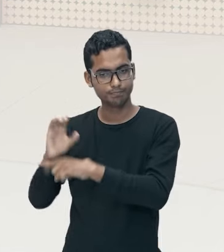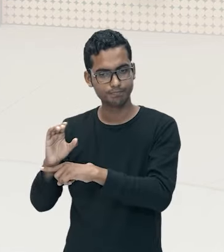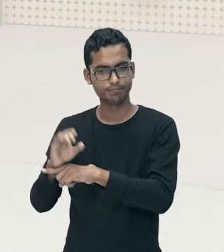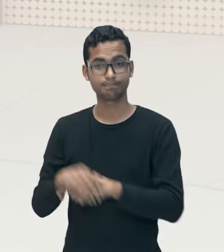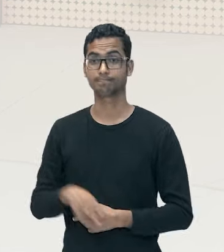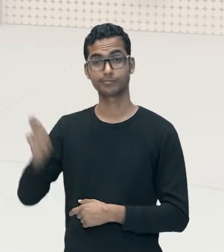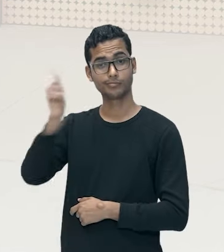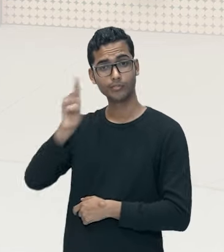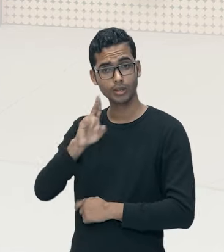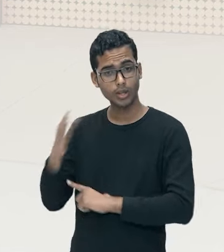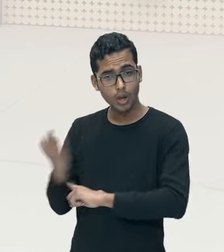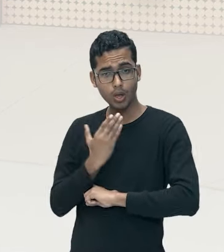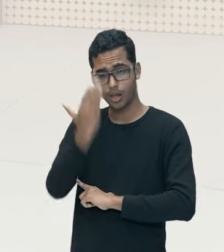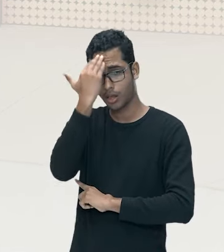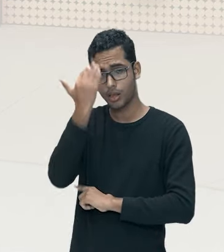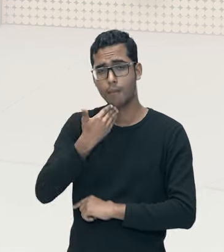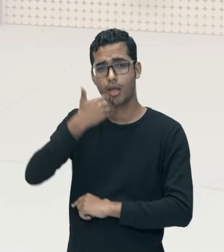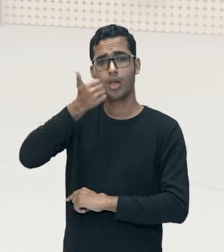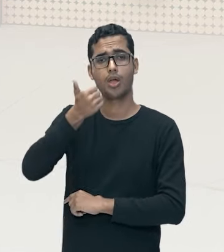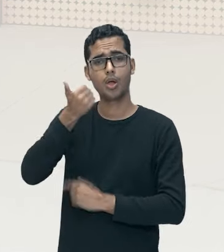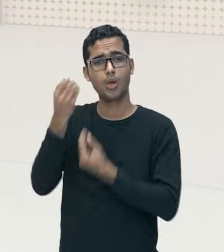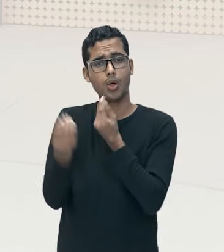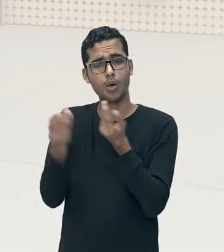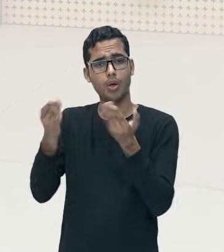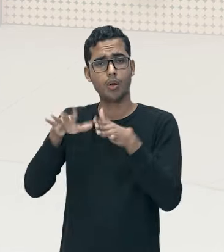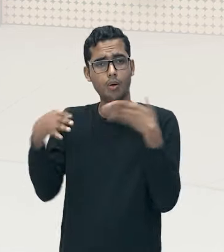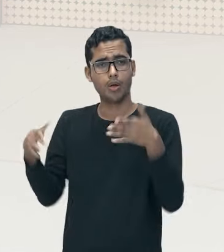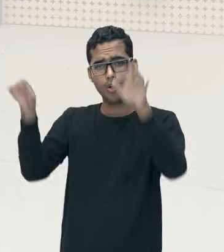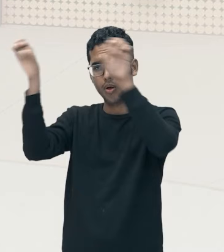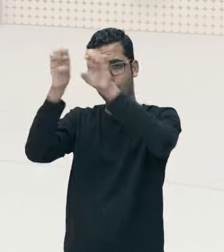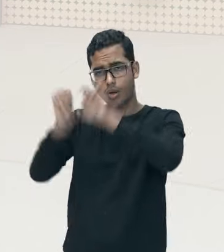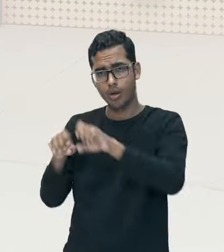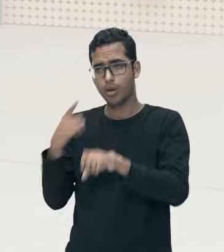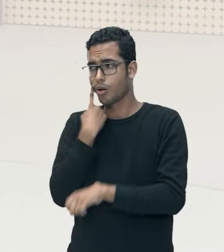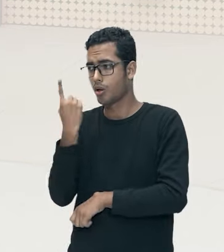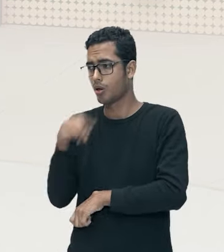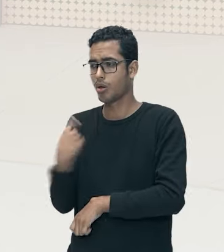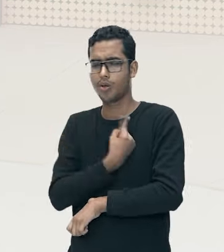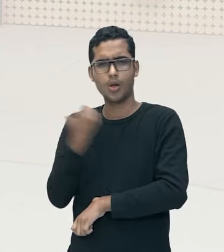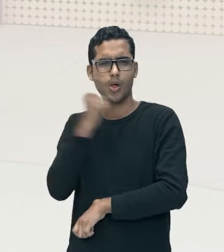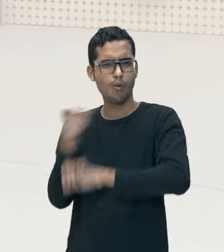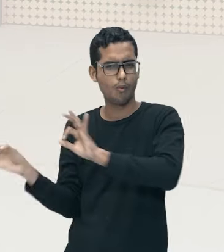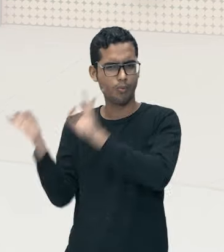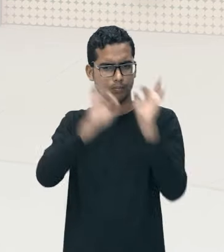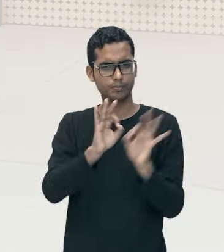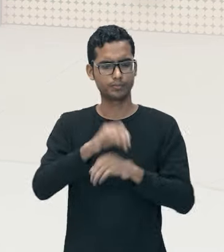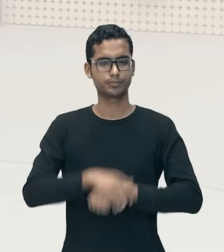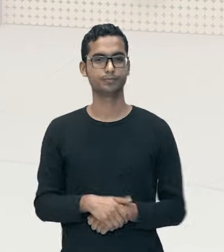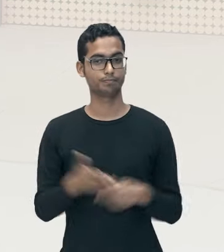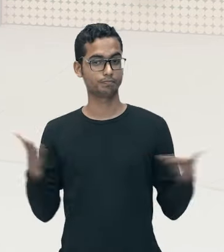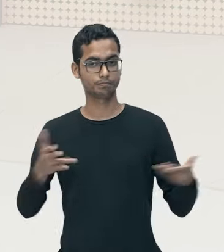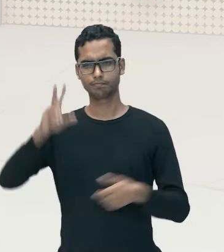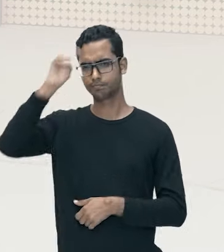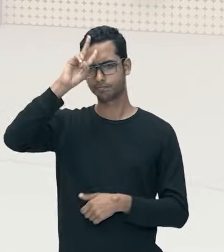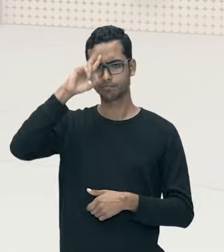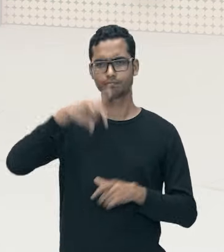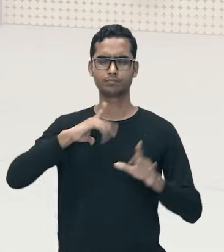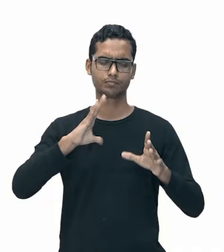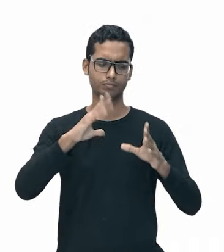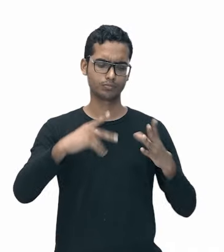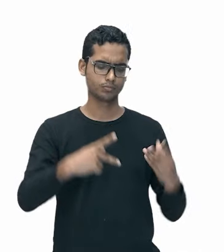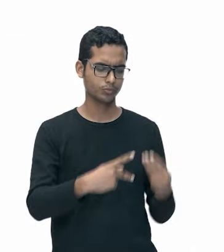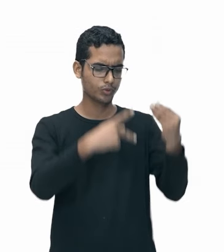ajuda a gente a entender melhor que cadeia é essa que a gente tá observando Tá bom agora bora relembrar um pouquinho das proteínas